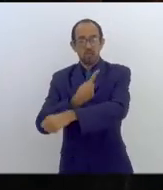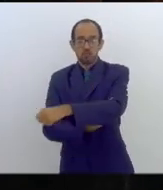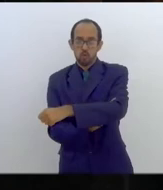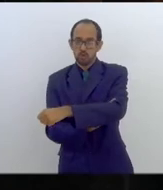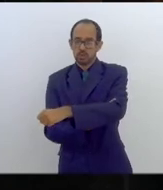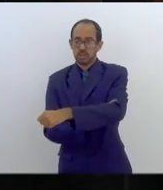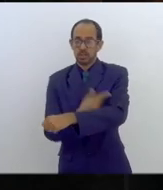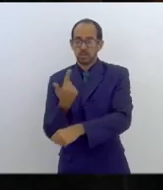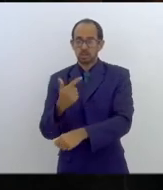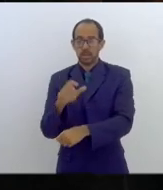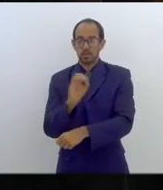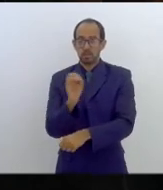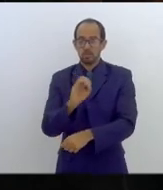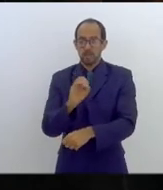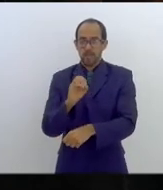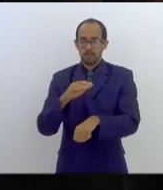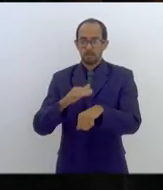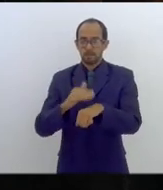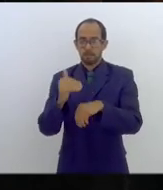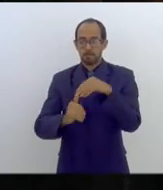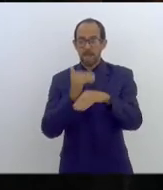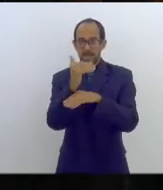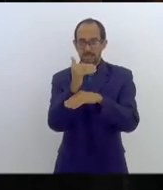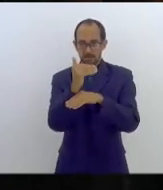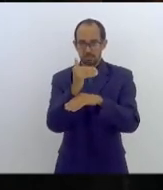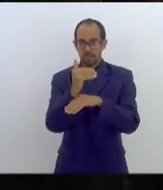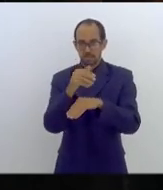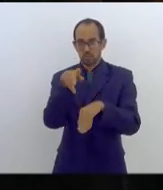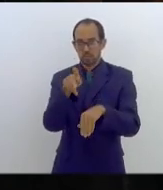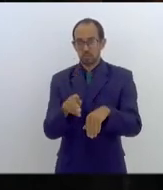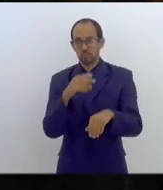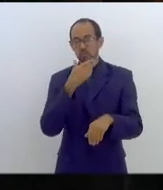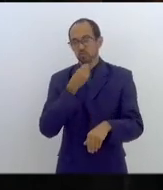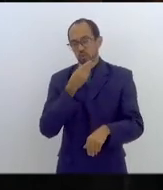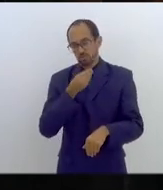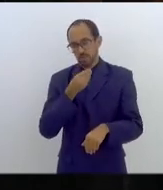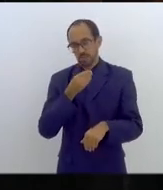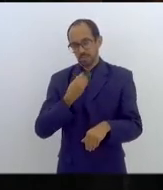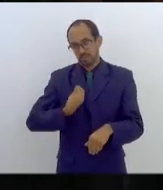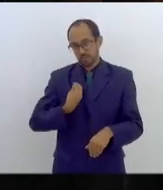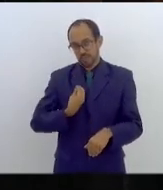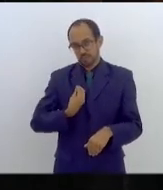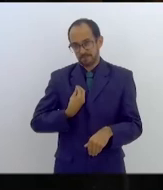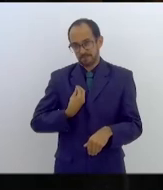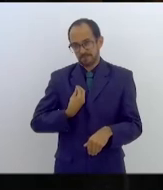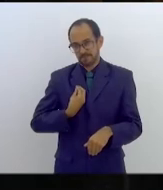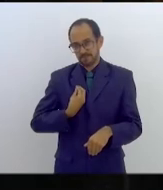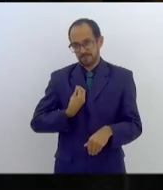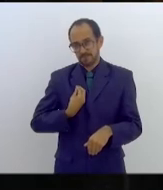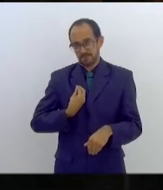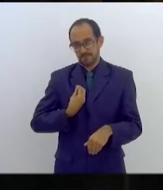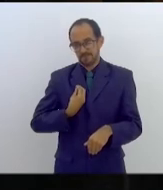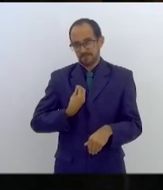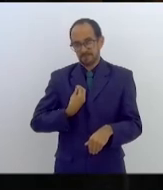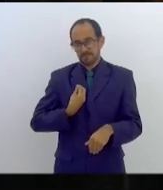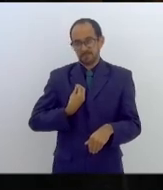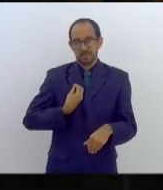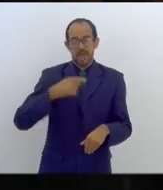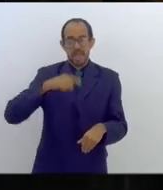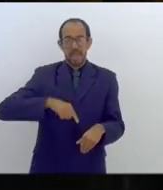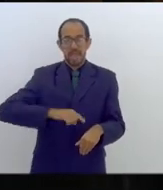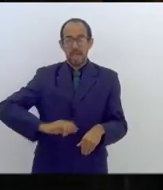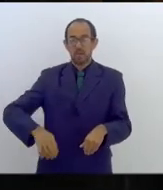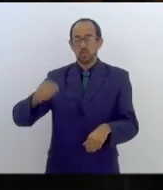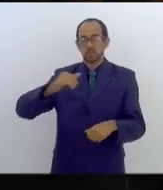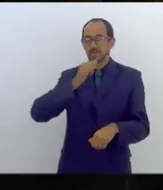mais útil os homens na vida esses exemplos que eu recebo são na verdade os dons que eu faço questão de